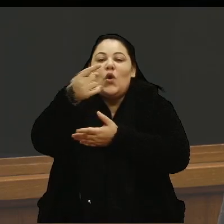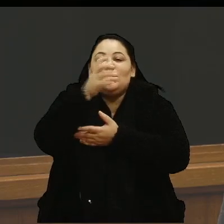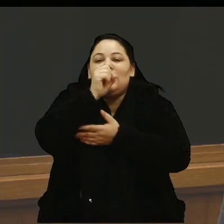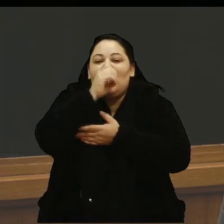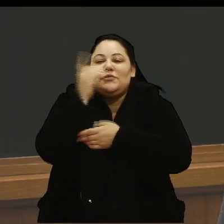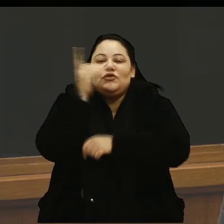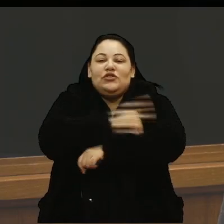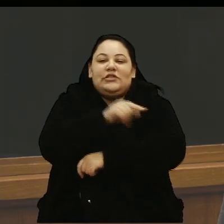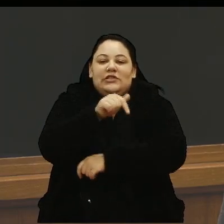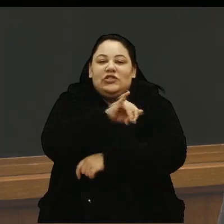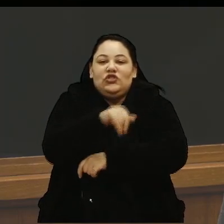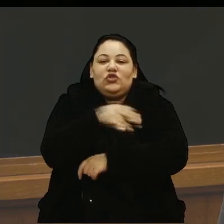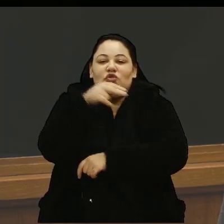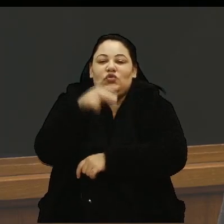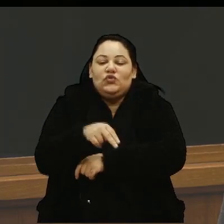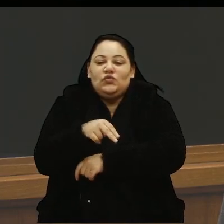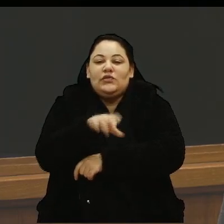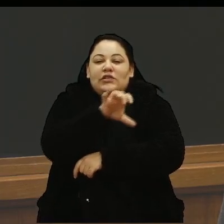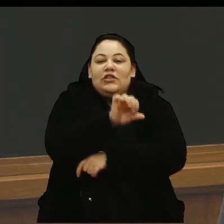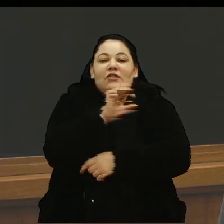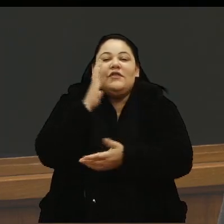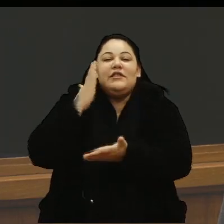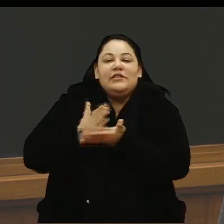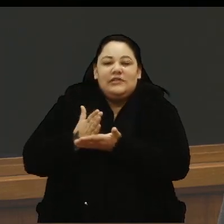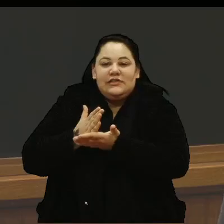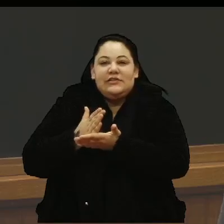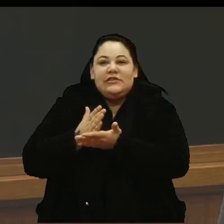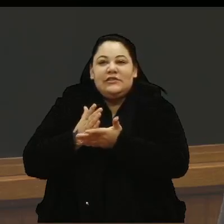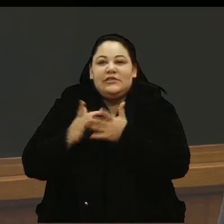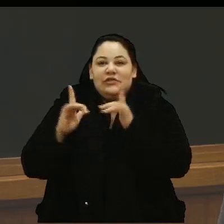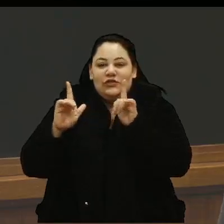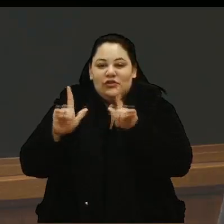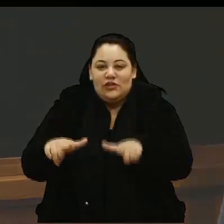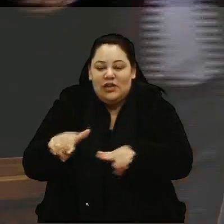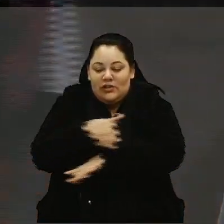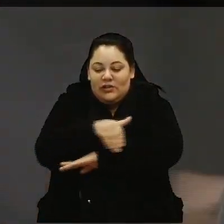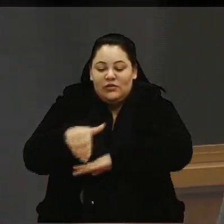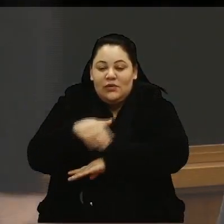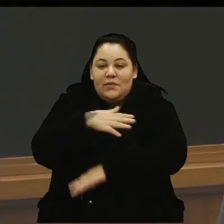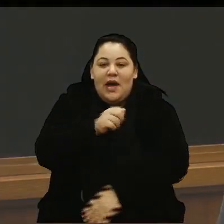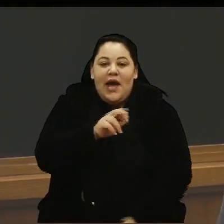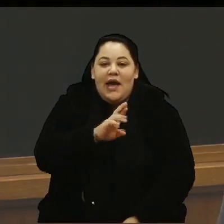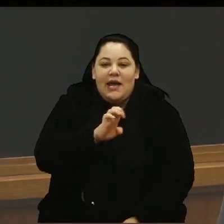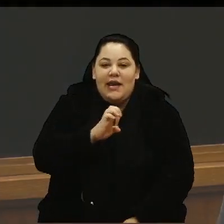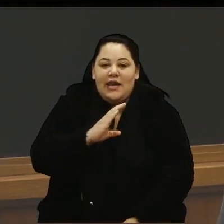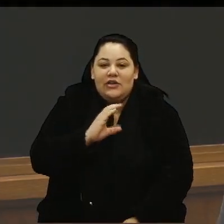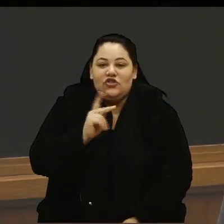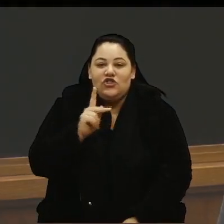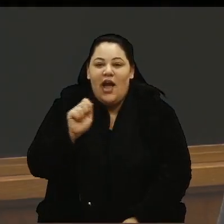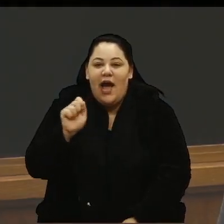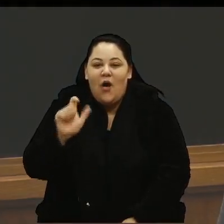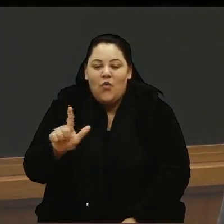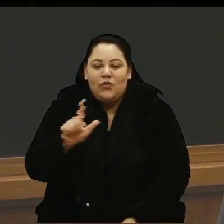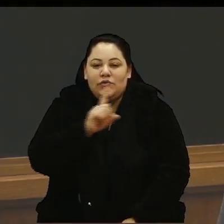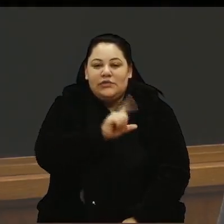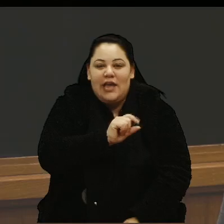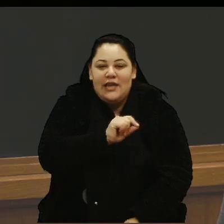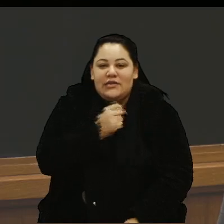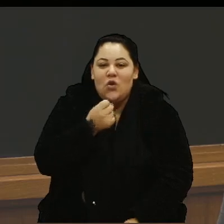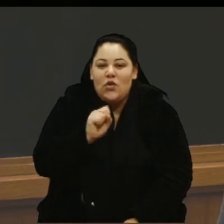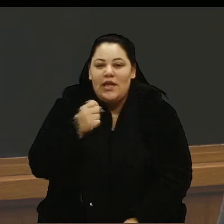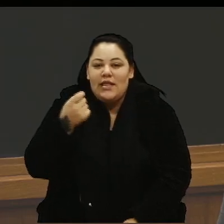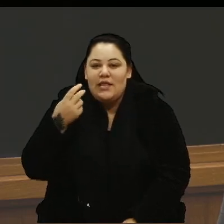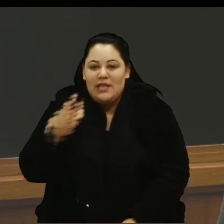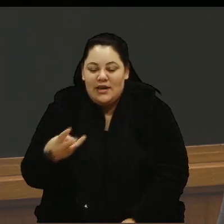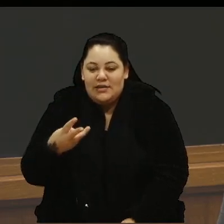junho, às 9h30, no Refúgio, que se localiza na Rua Marechal Floriano, 1083, no bairro São Pelegrino. Ingressos antecipados